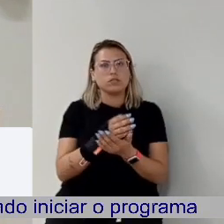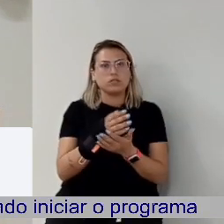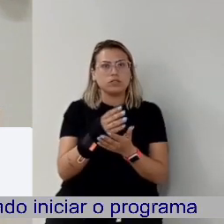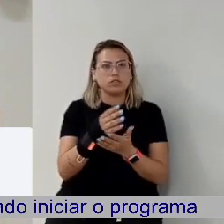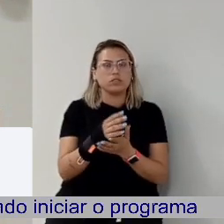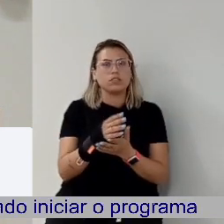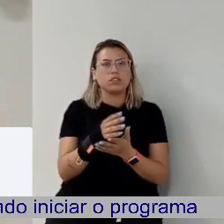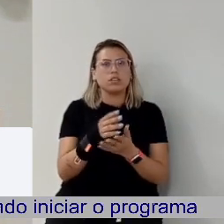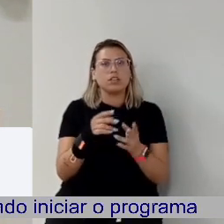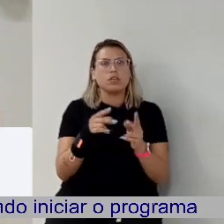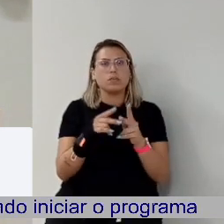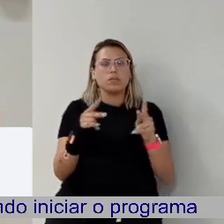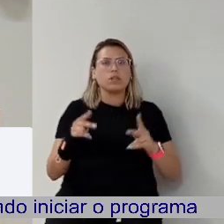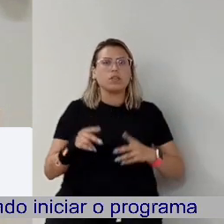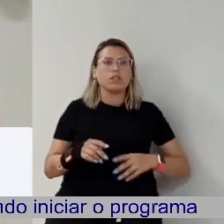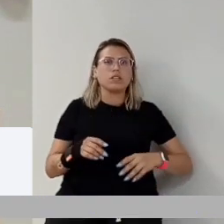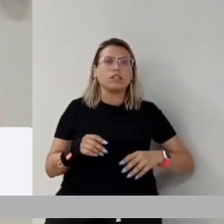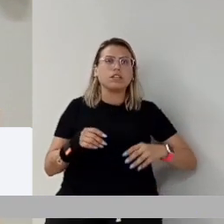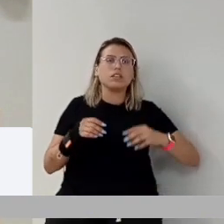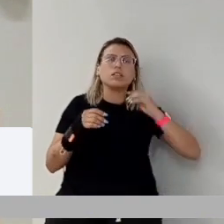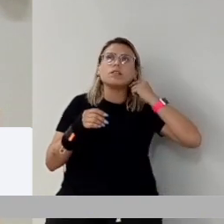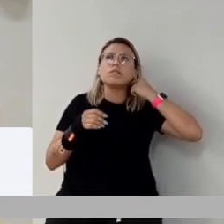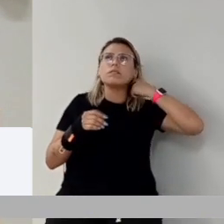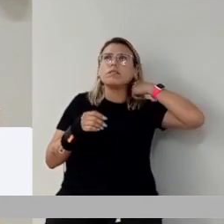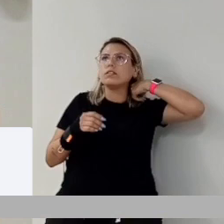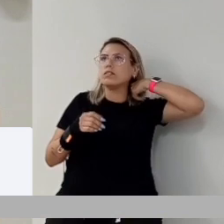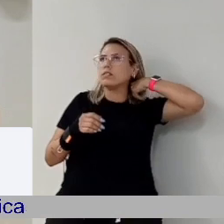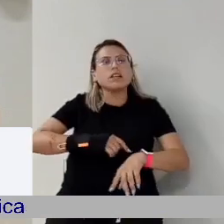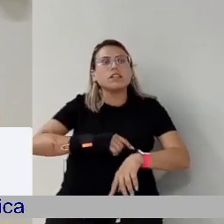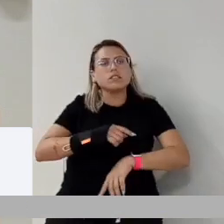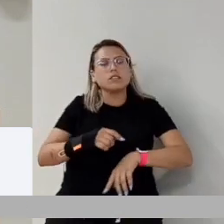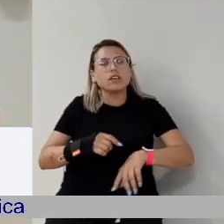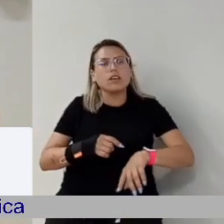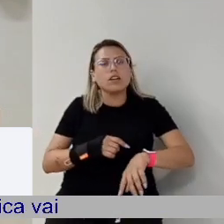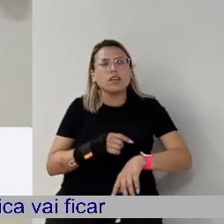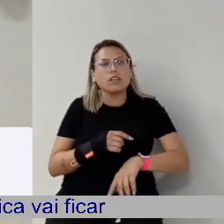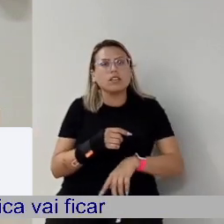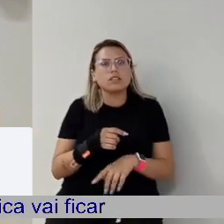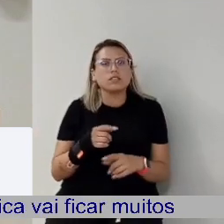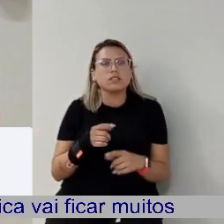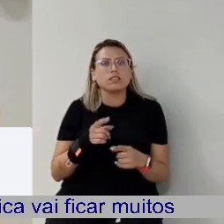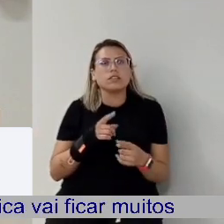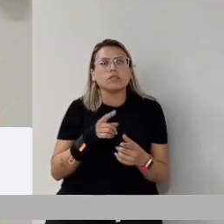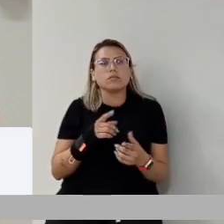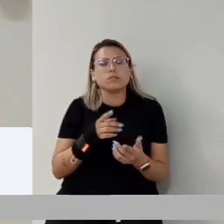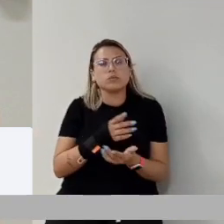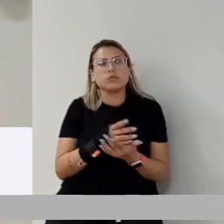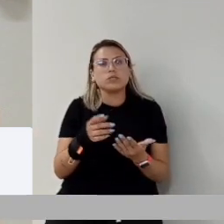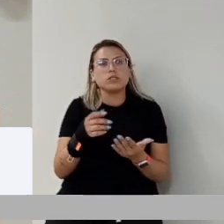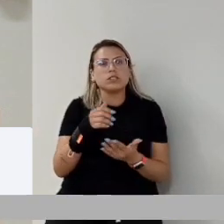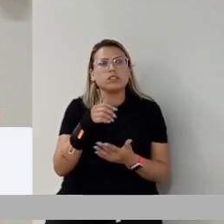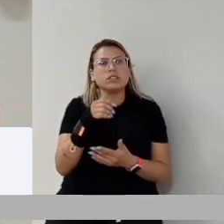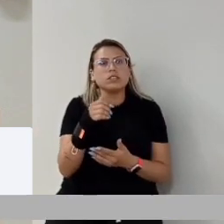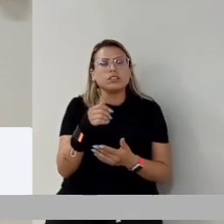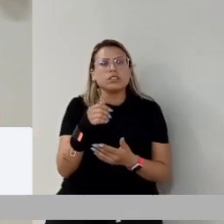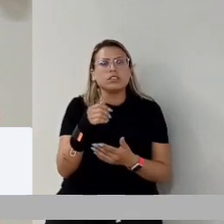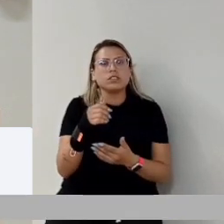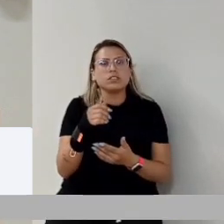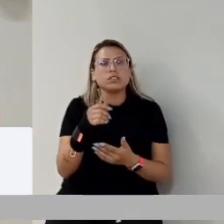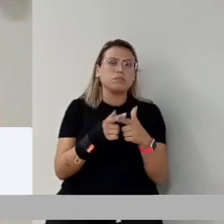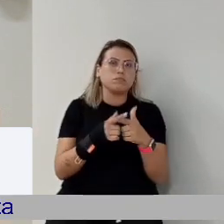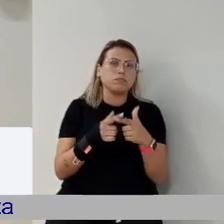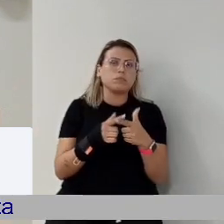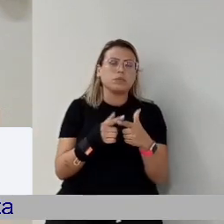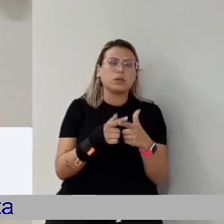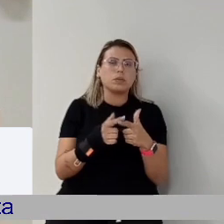eh repor essa questão das horas mas fica vai ficar muitos agricultores prejudicados por conta